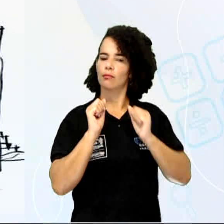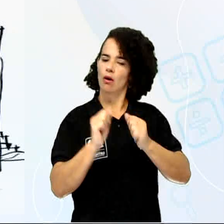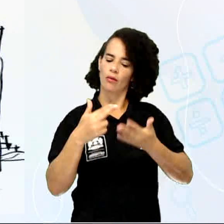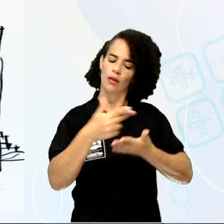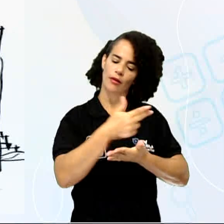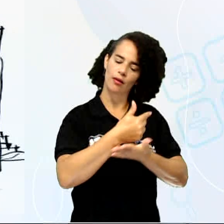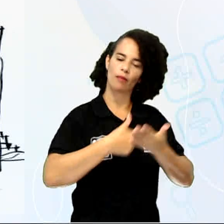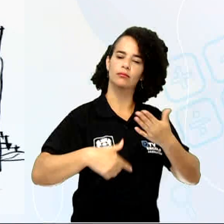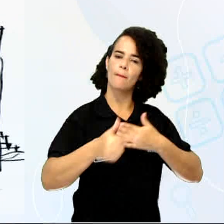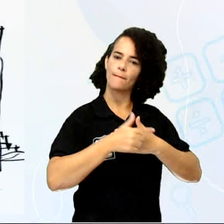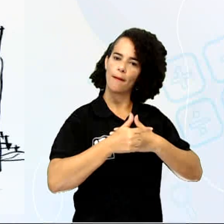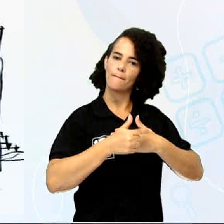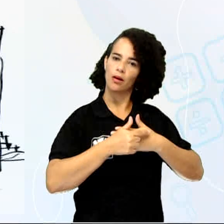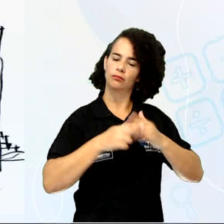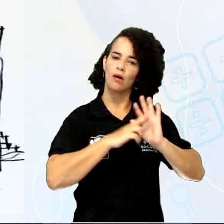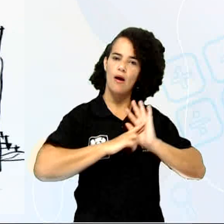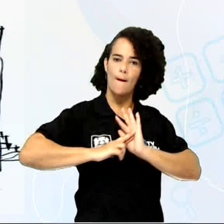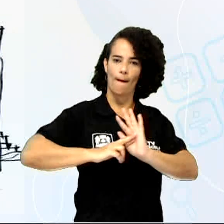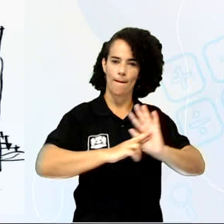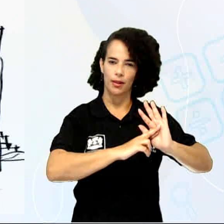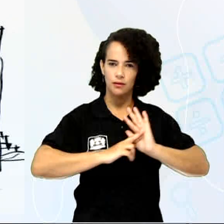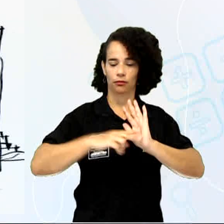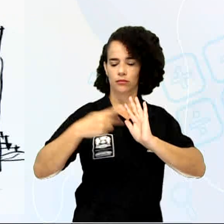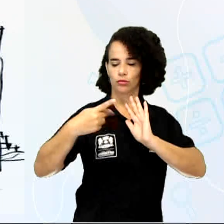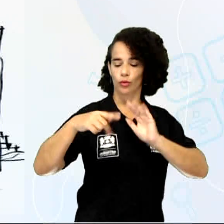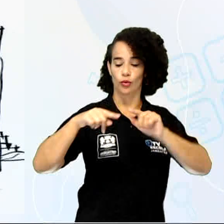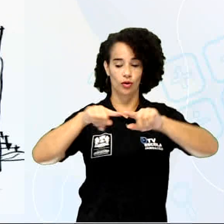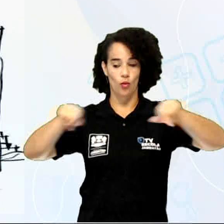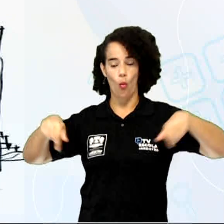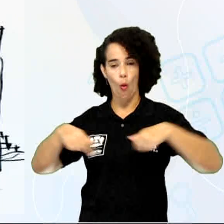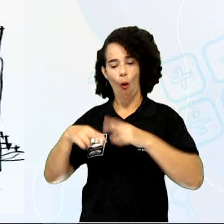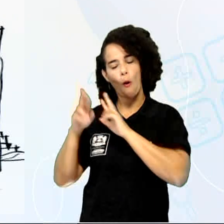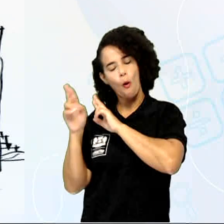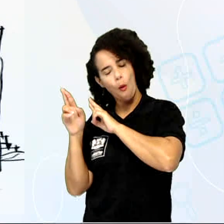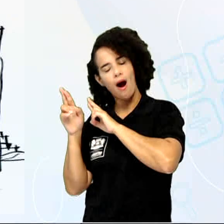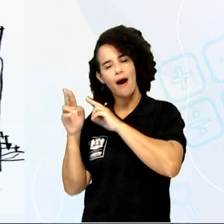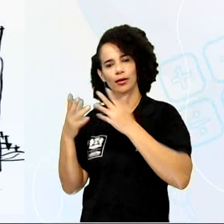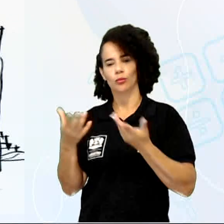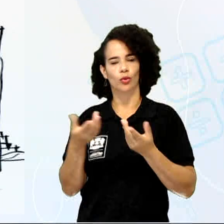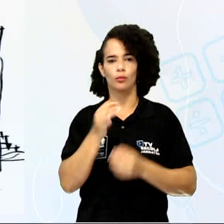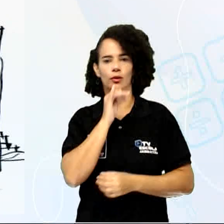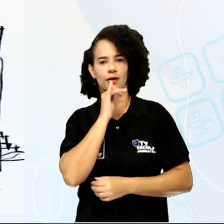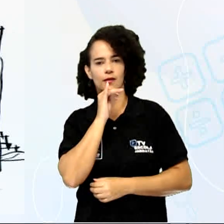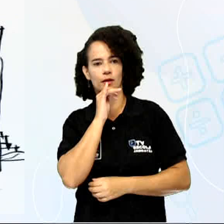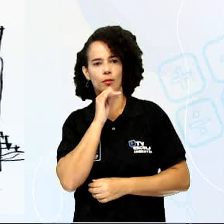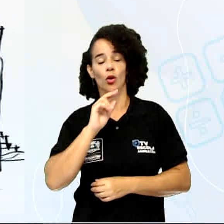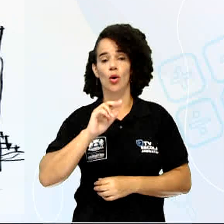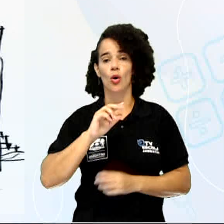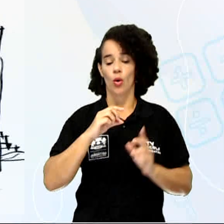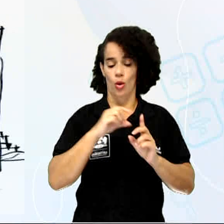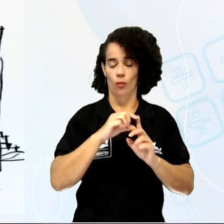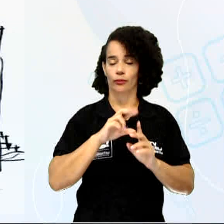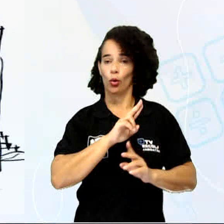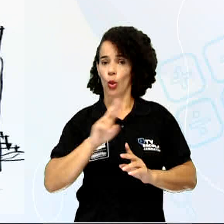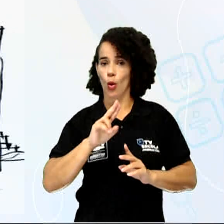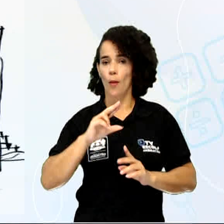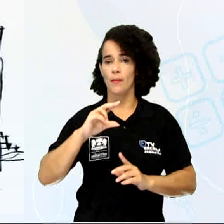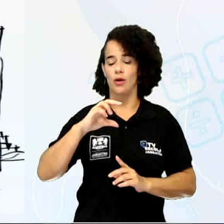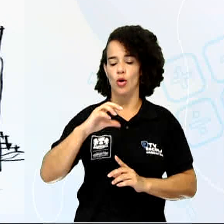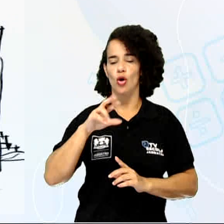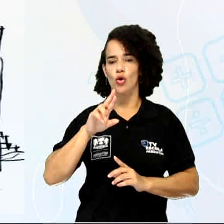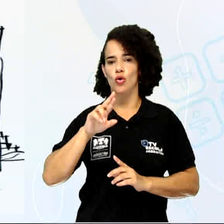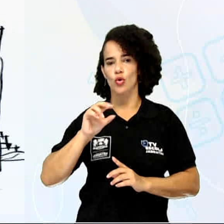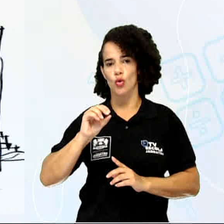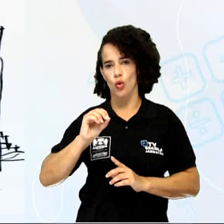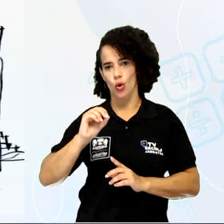um papel uma representação do seu quarto à mão, que a gente chama de croquis, vamos falar mais na frente sobre isso, os